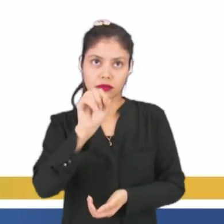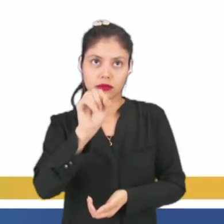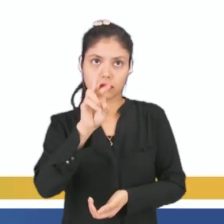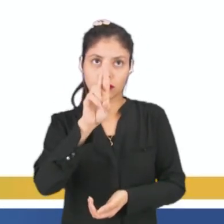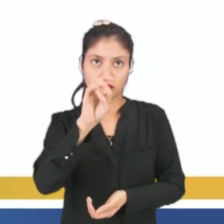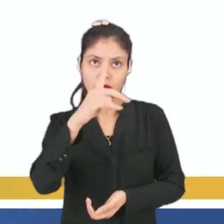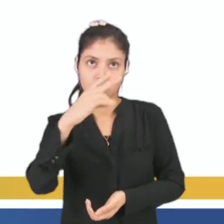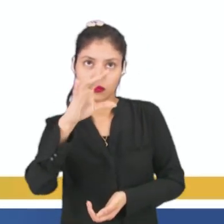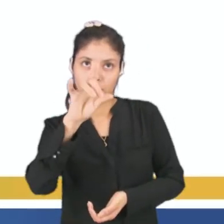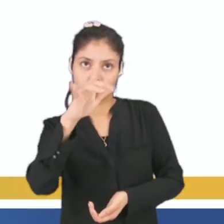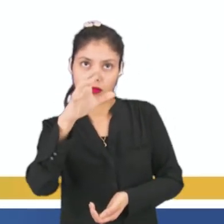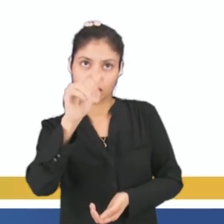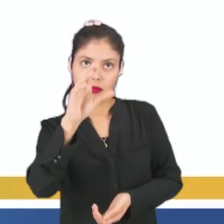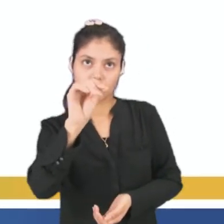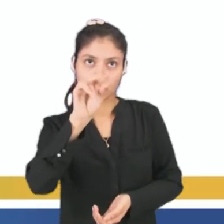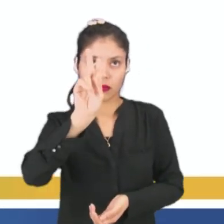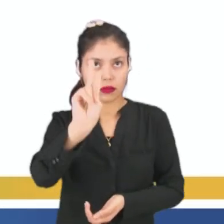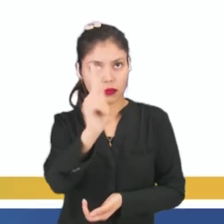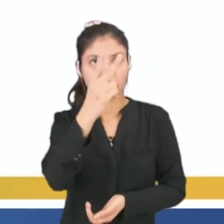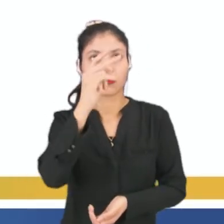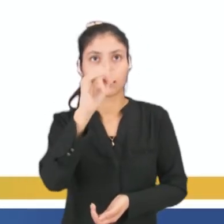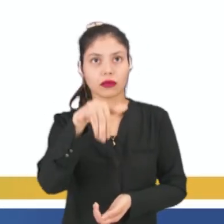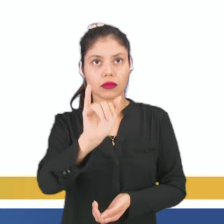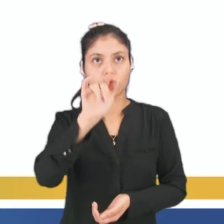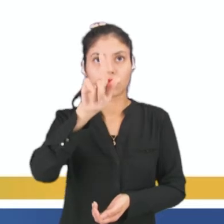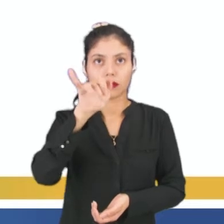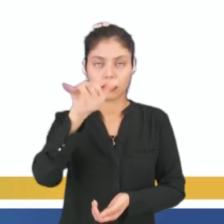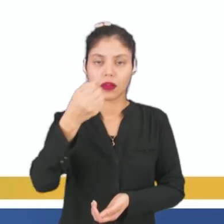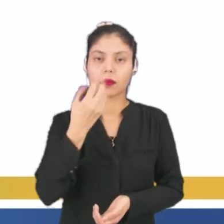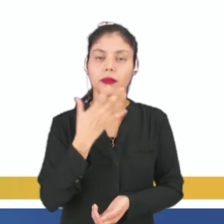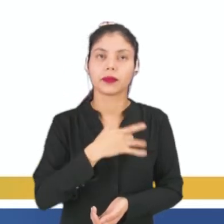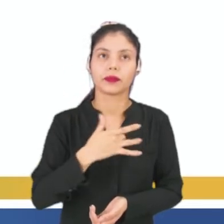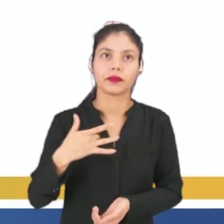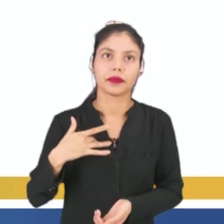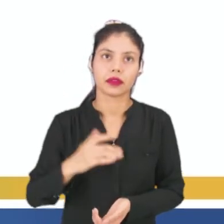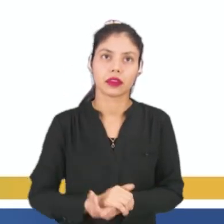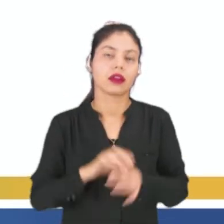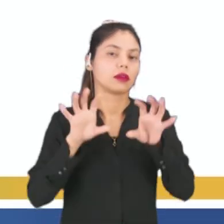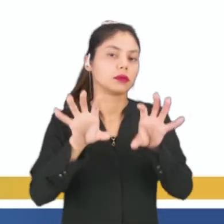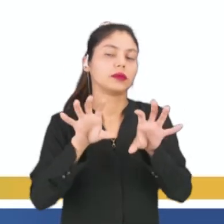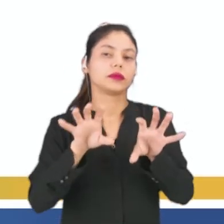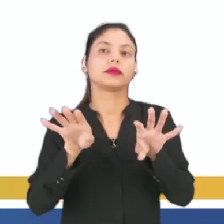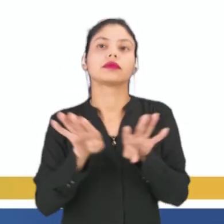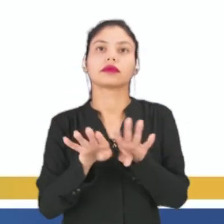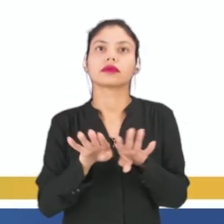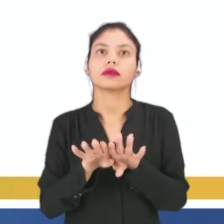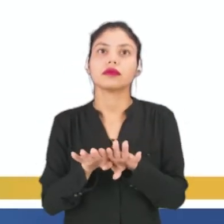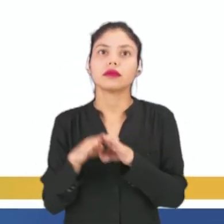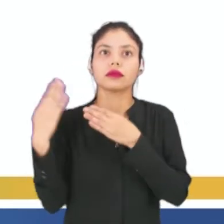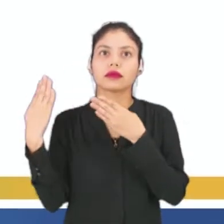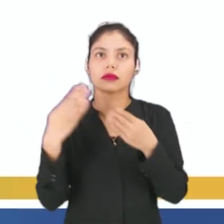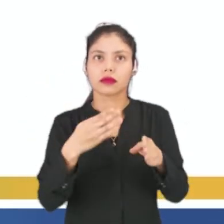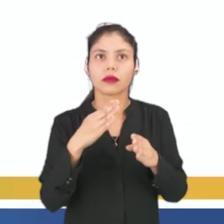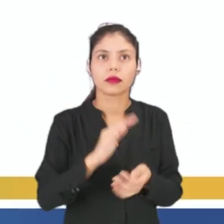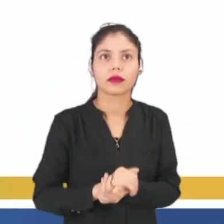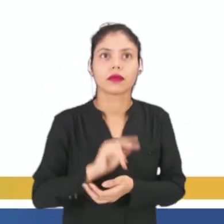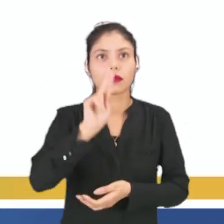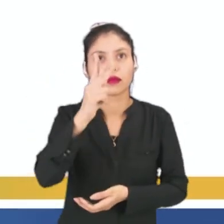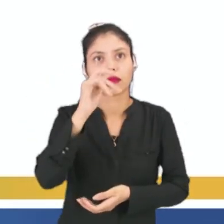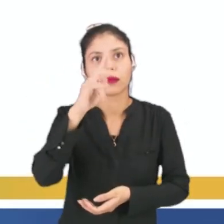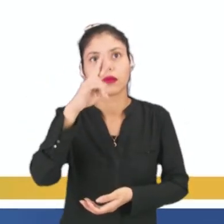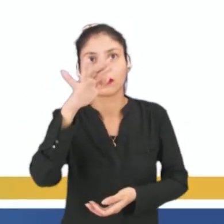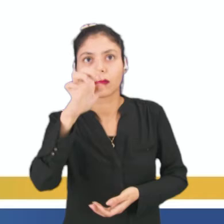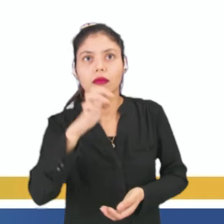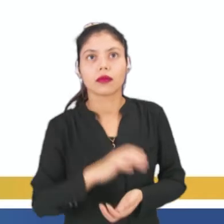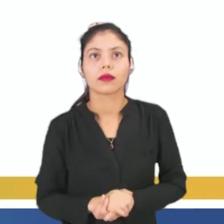recuperação, e Igeia, a boa saúde. Aqui vamos ter mais enfoque em